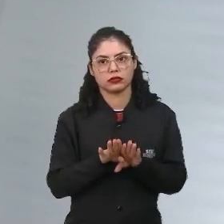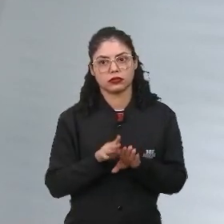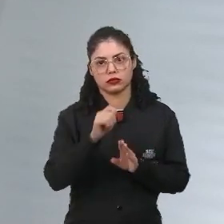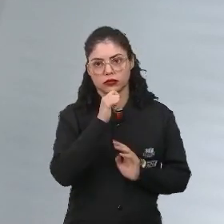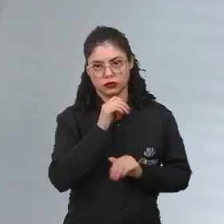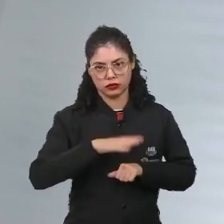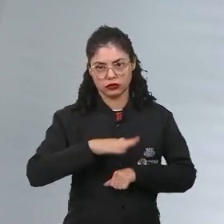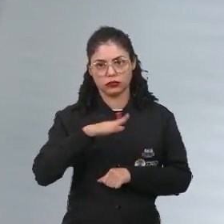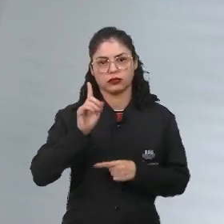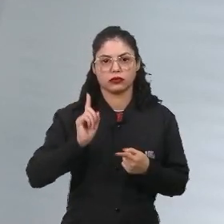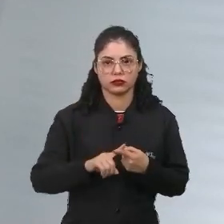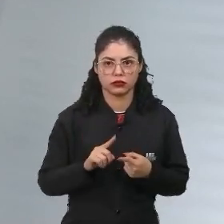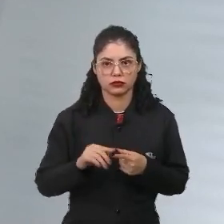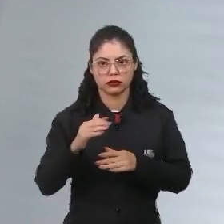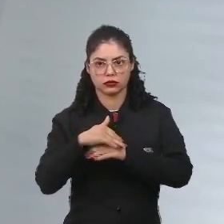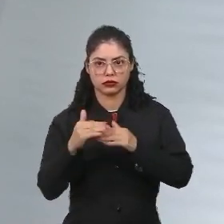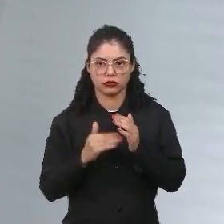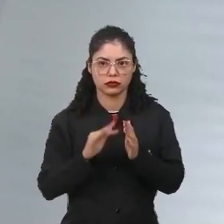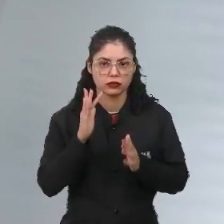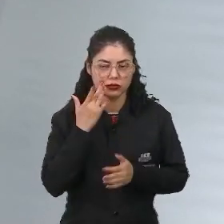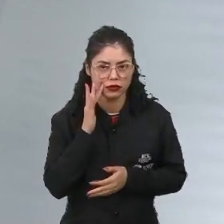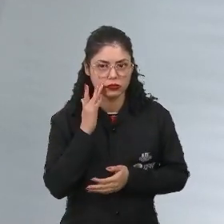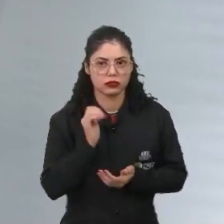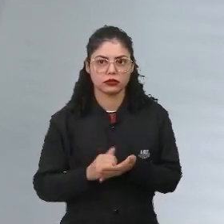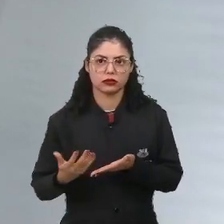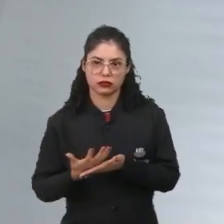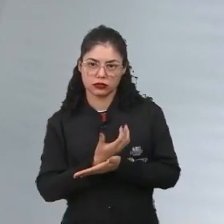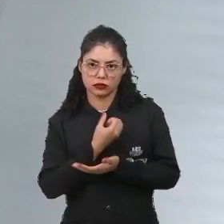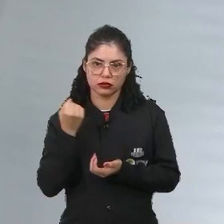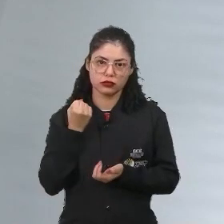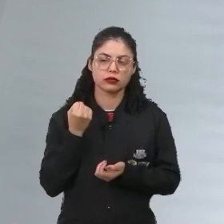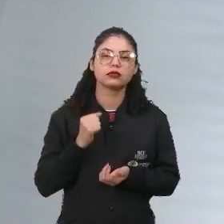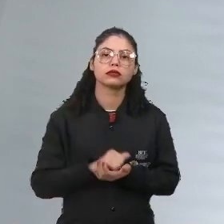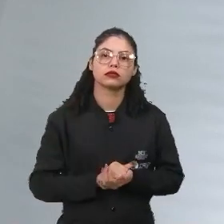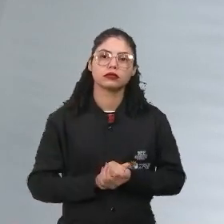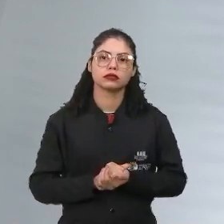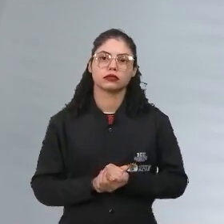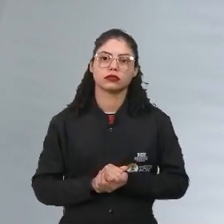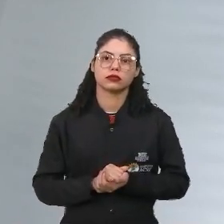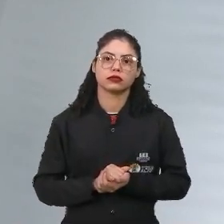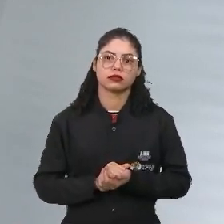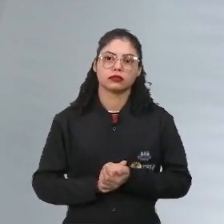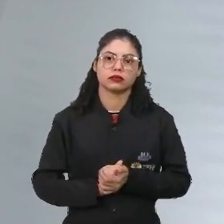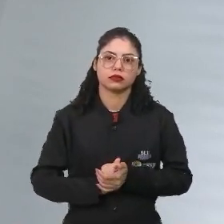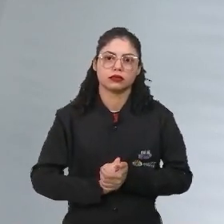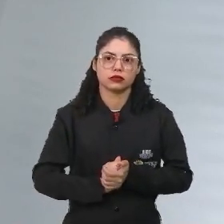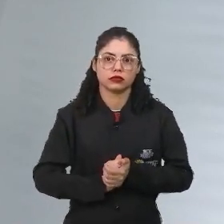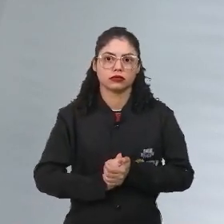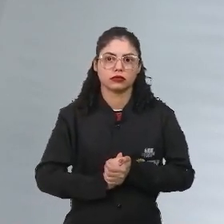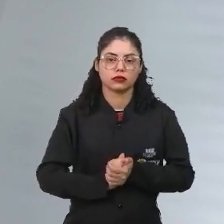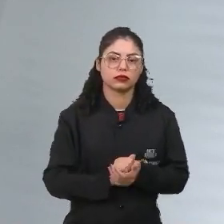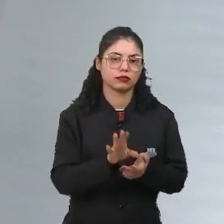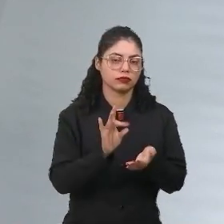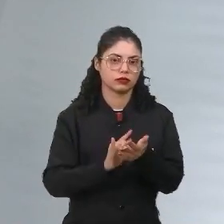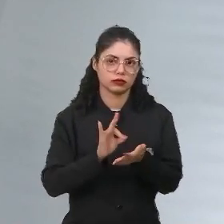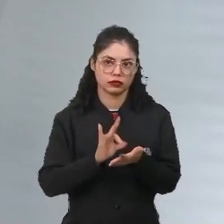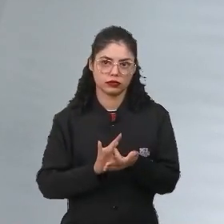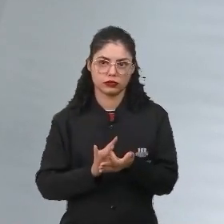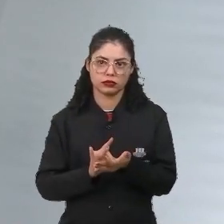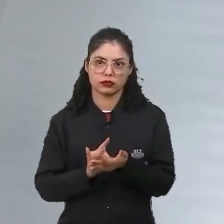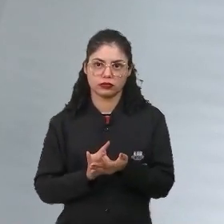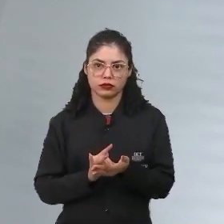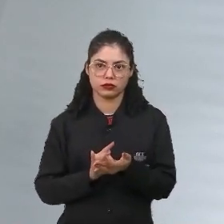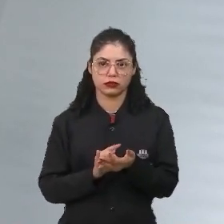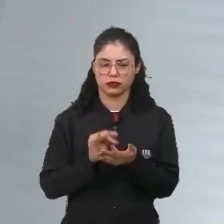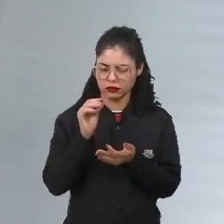ainda mais porque todo o ouro que é retirado, né, do garimpo, ele vem, na verdade, em